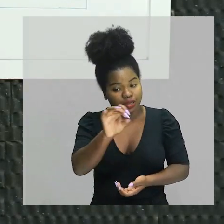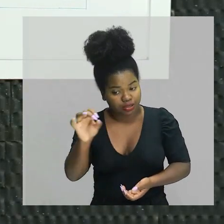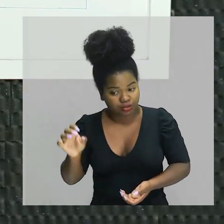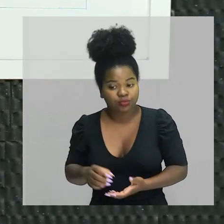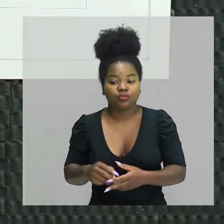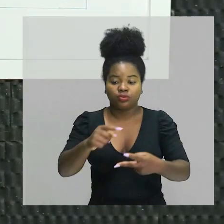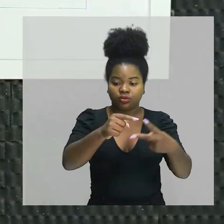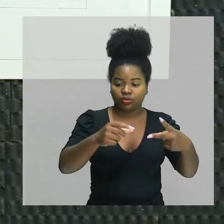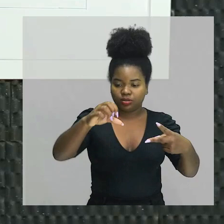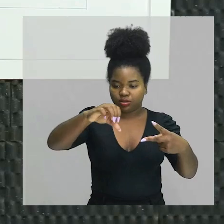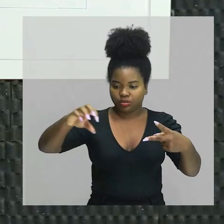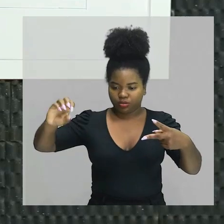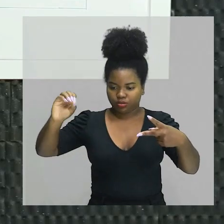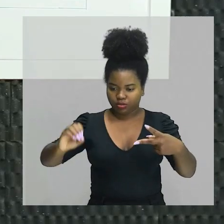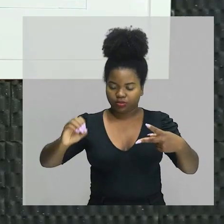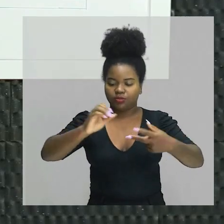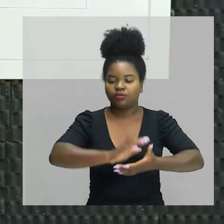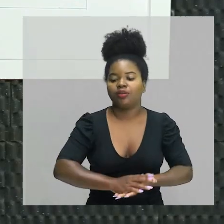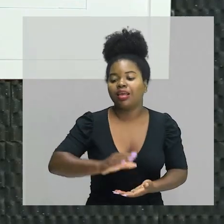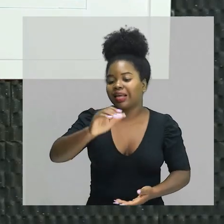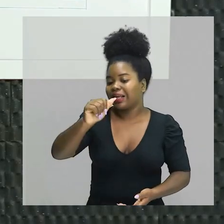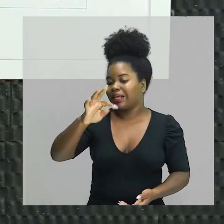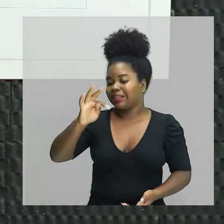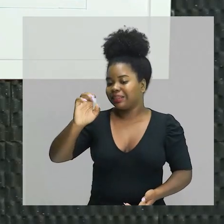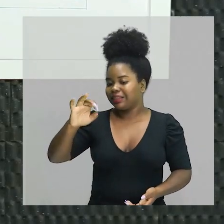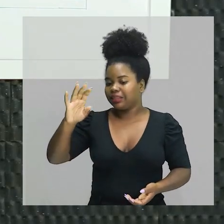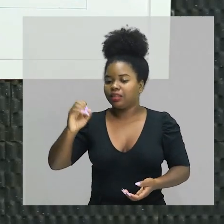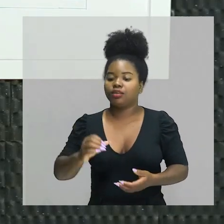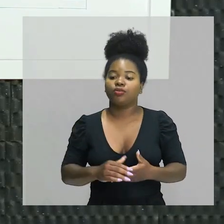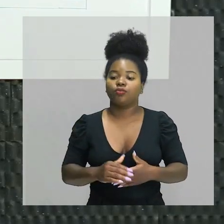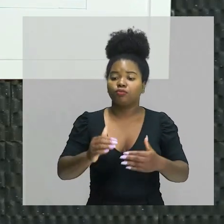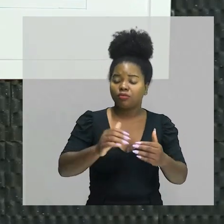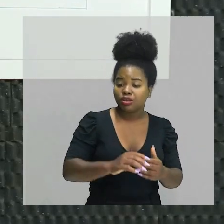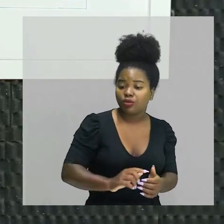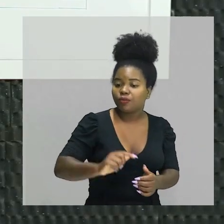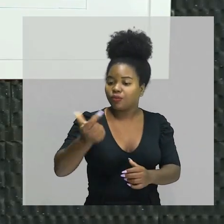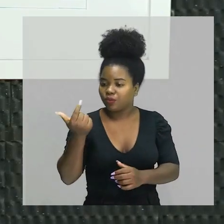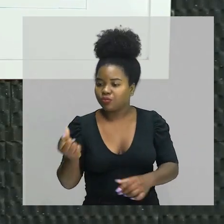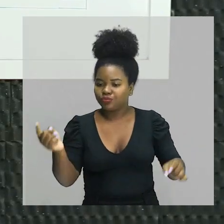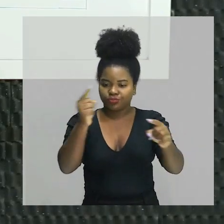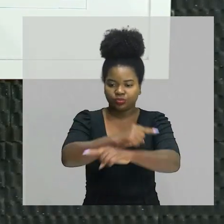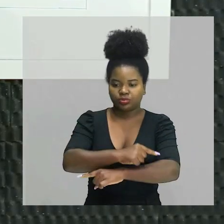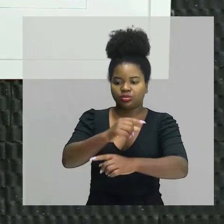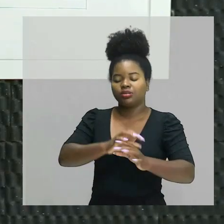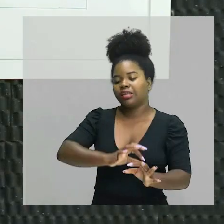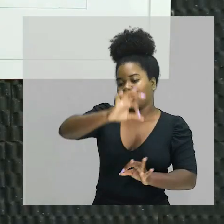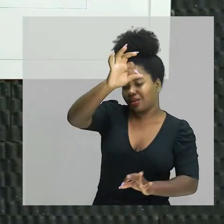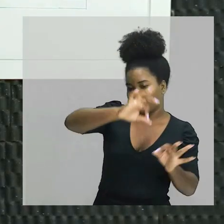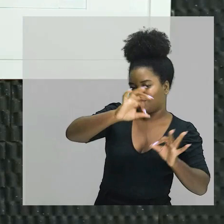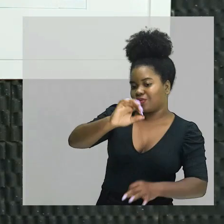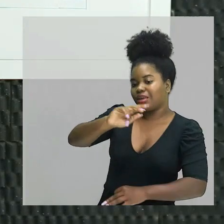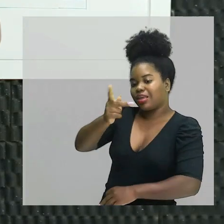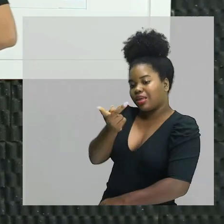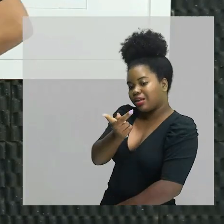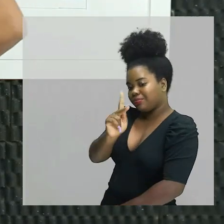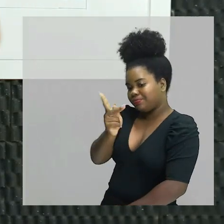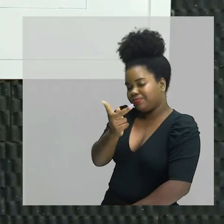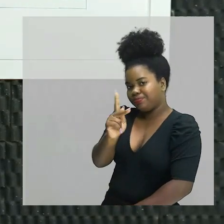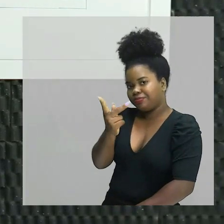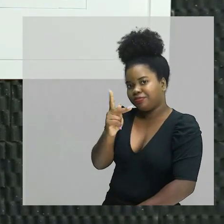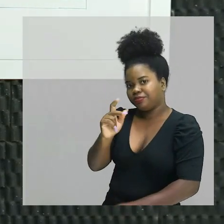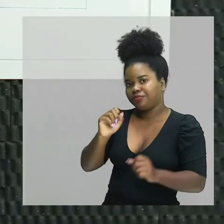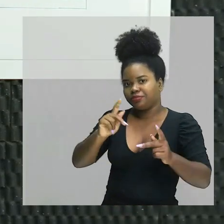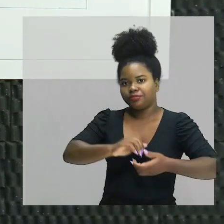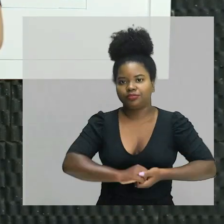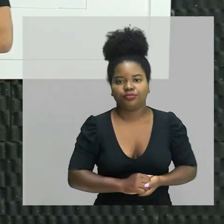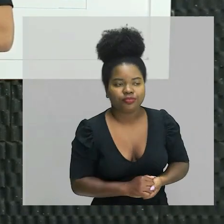um ângulo de 90 são os catetos e o lado oposto ao ângulo reto é a minha hipotenusa, beleza?